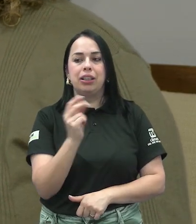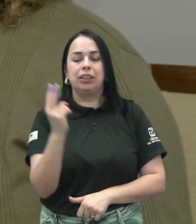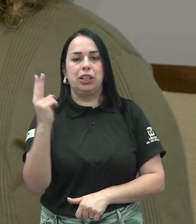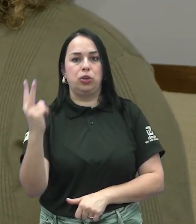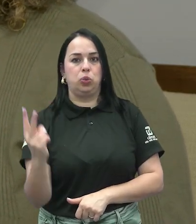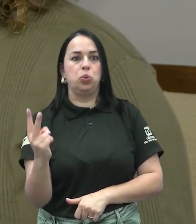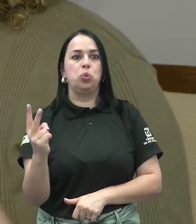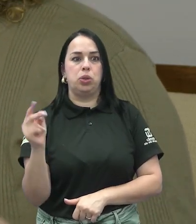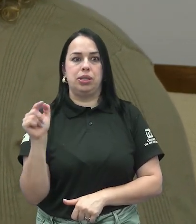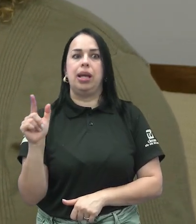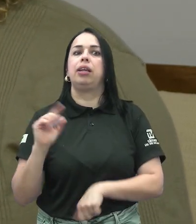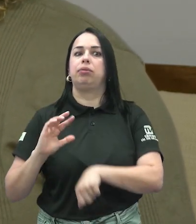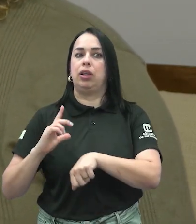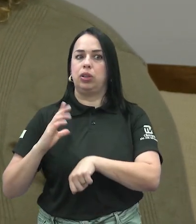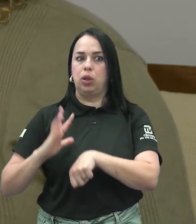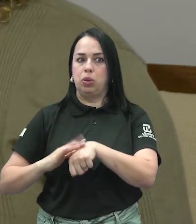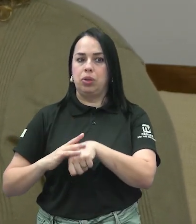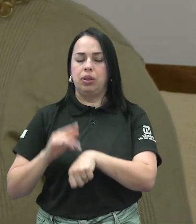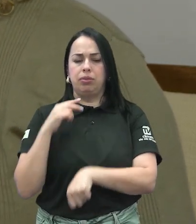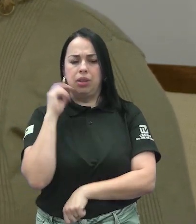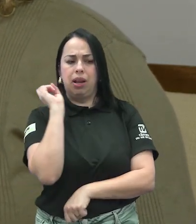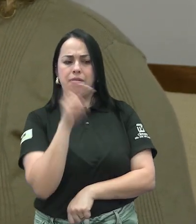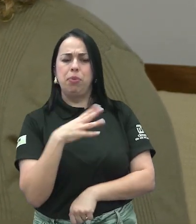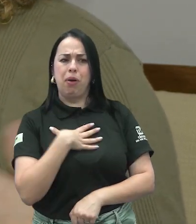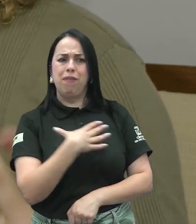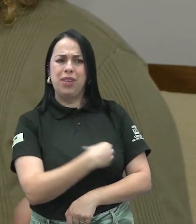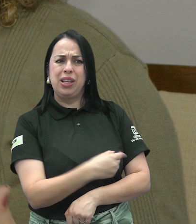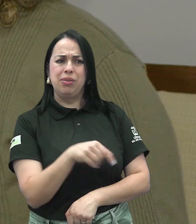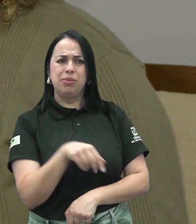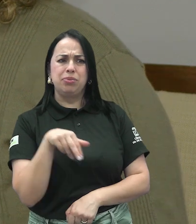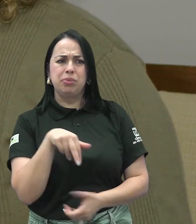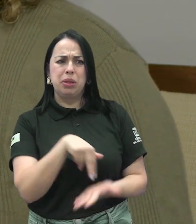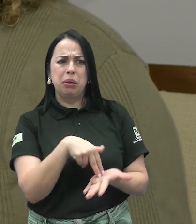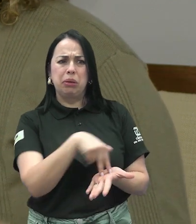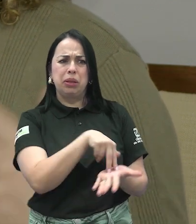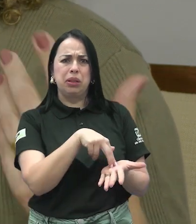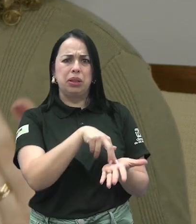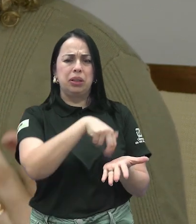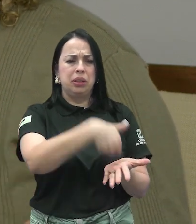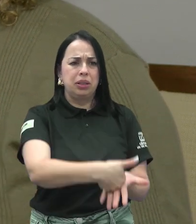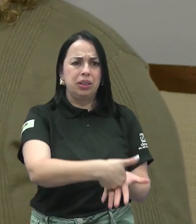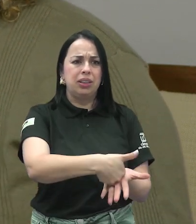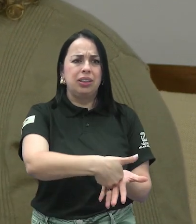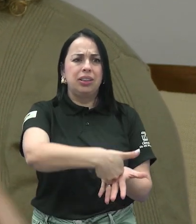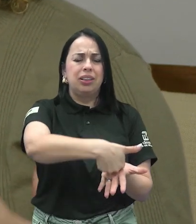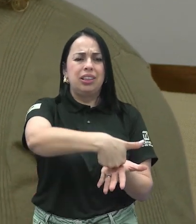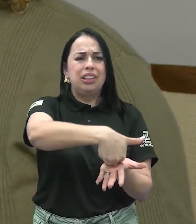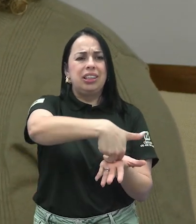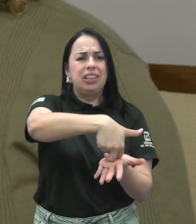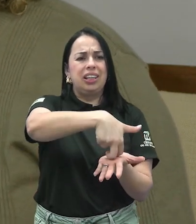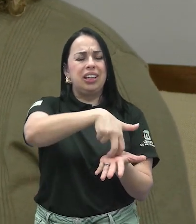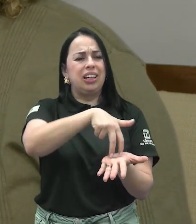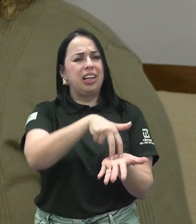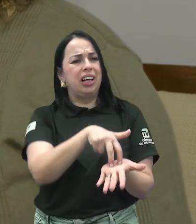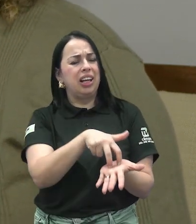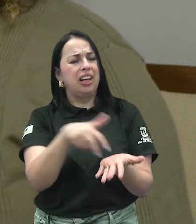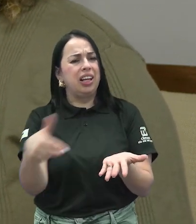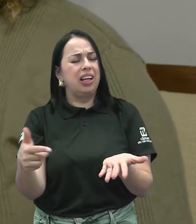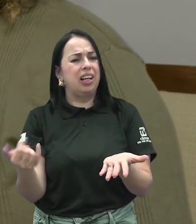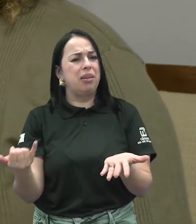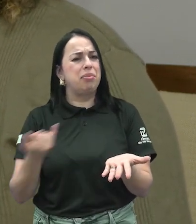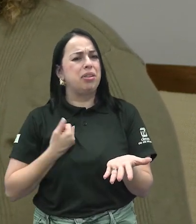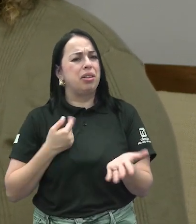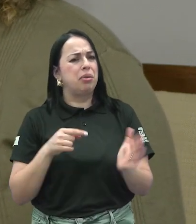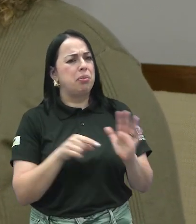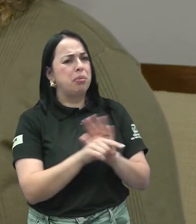é mãe de 2 crianças com AME, ela viu o Arthur caminhando, o Arthur teve uma queda, se levantou perto dela,